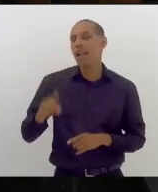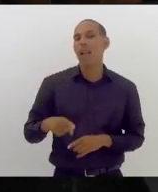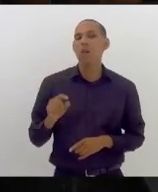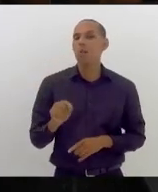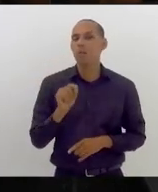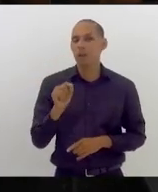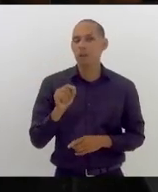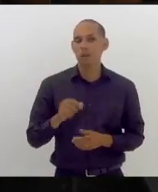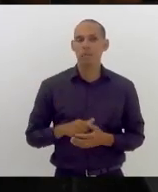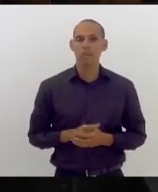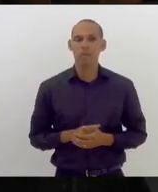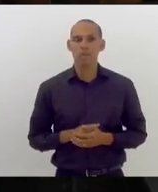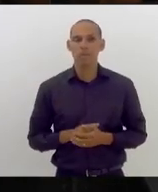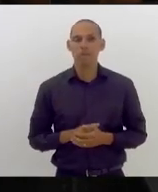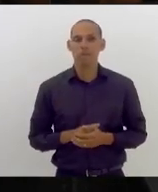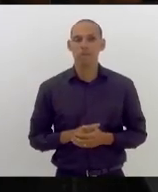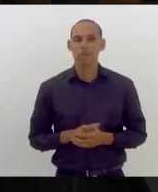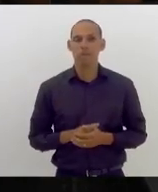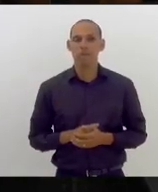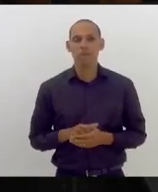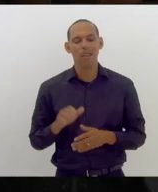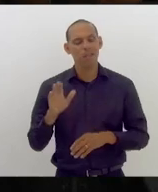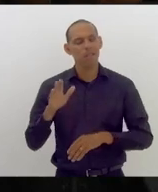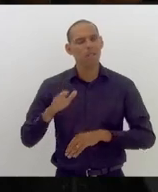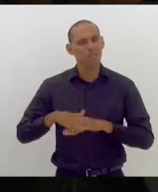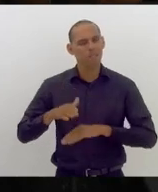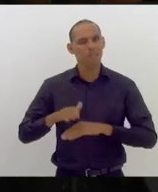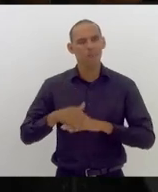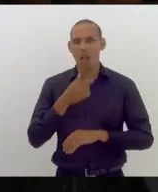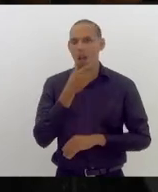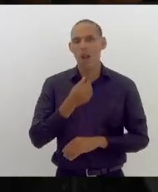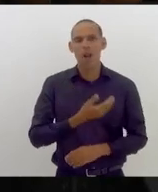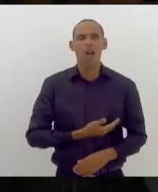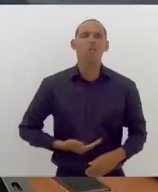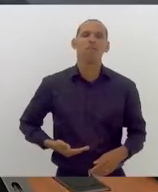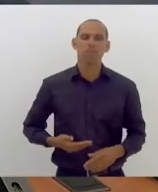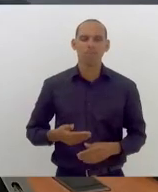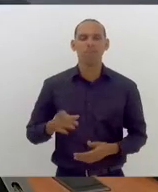que faz um homem público. Então,